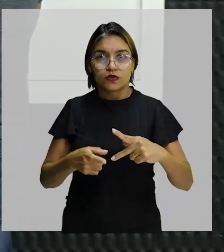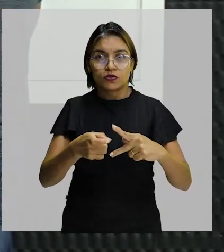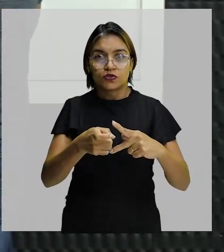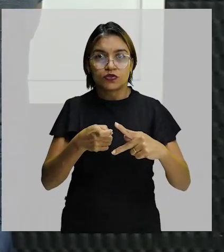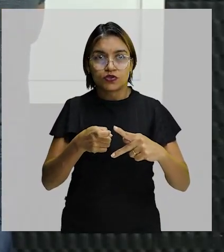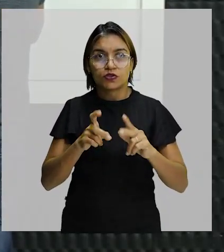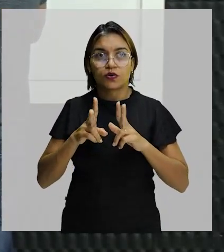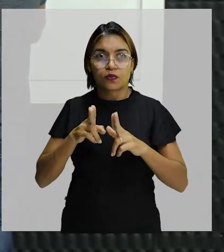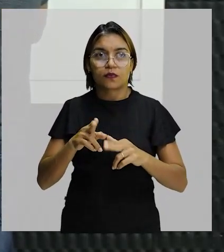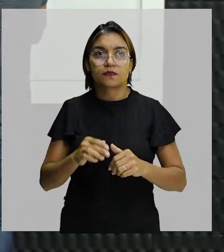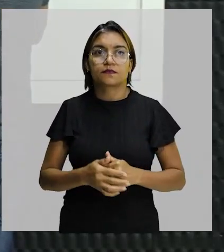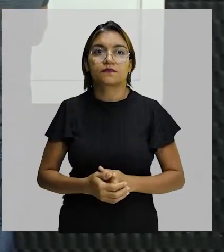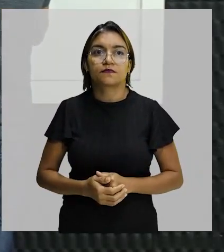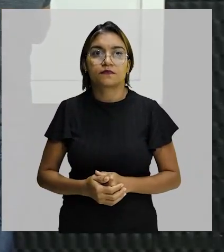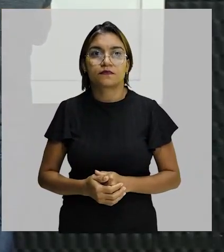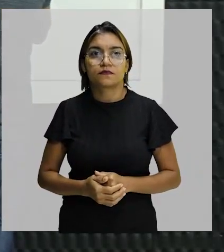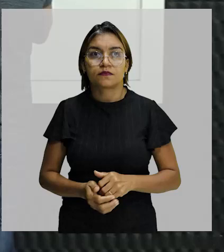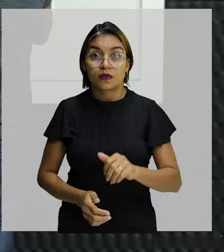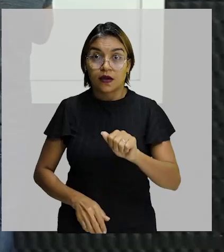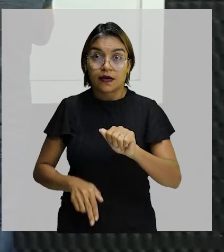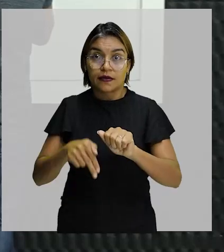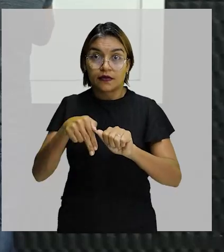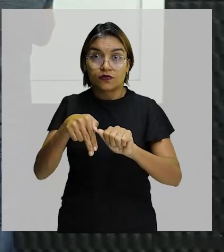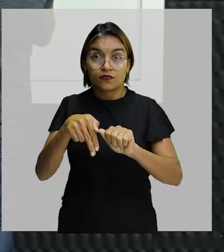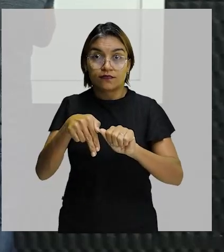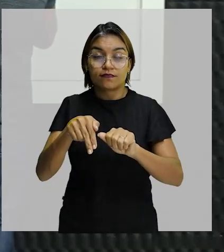igual o AN